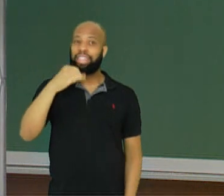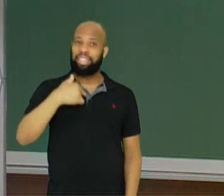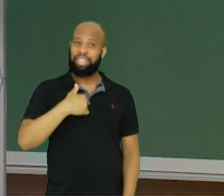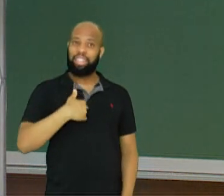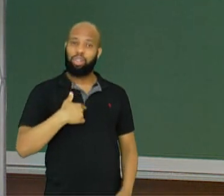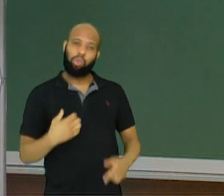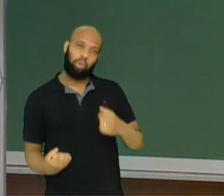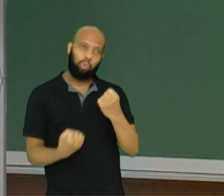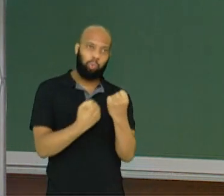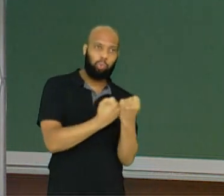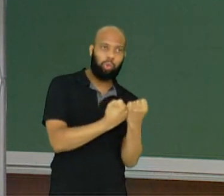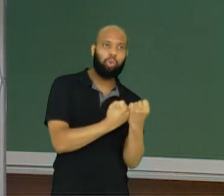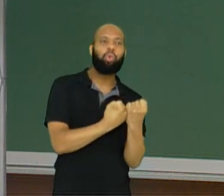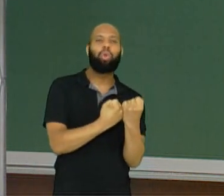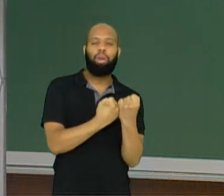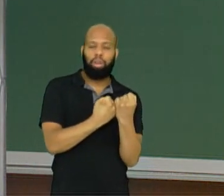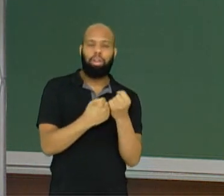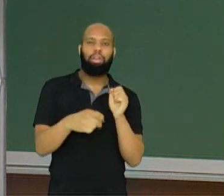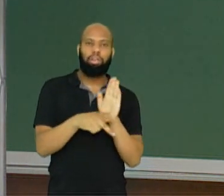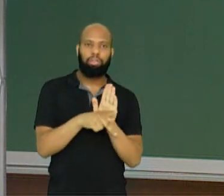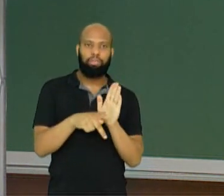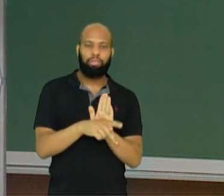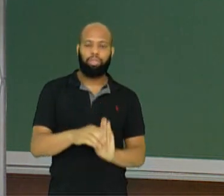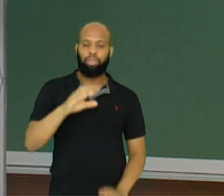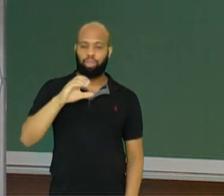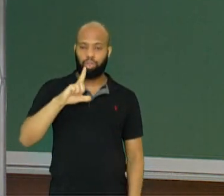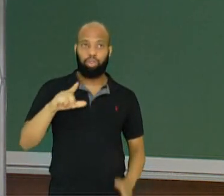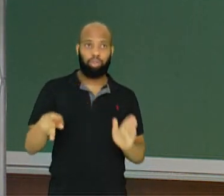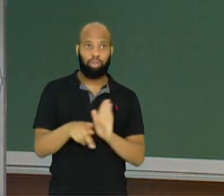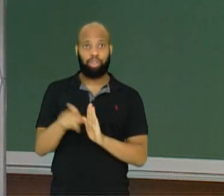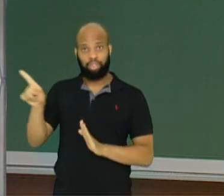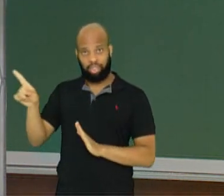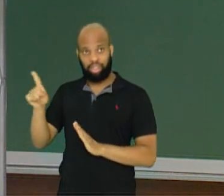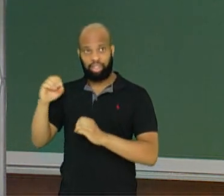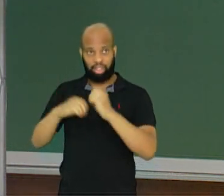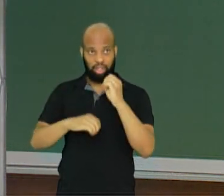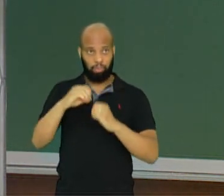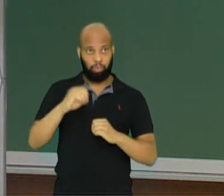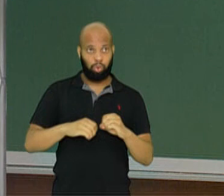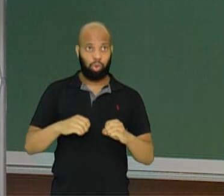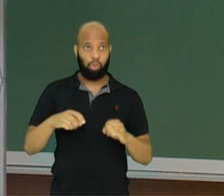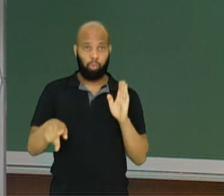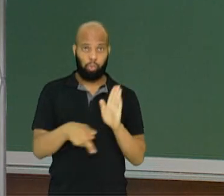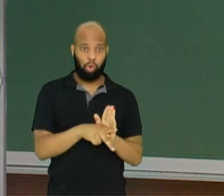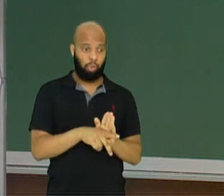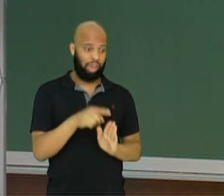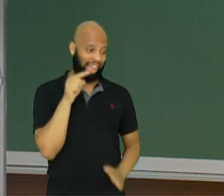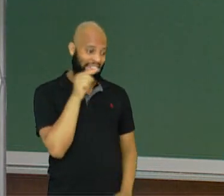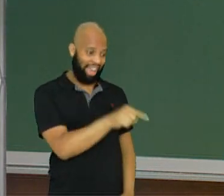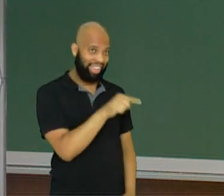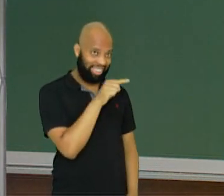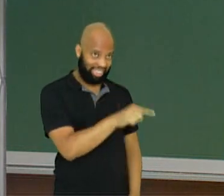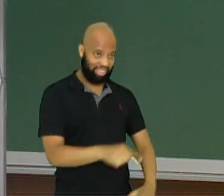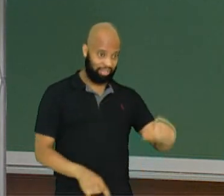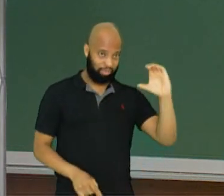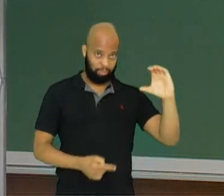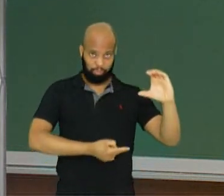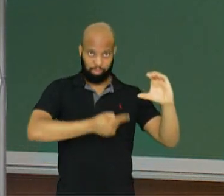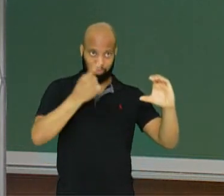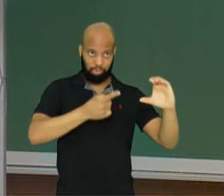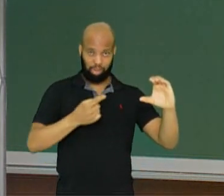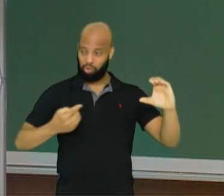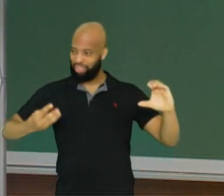o cloro nessa molécula, nesse carbono e nesse carbono, ele vai continuar sendo a